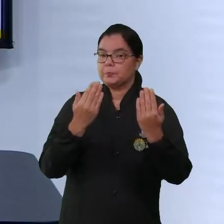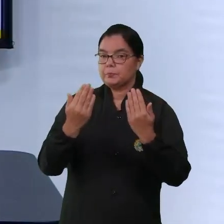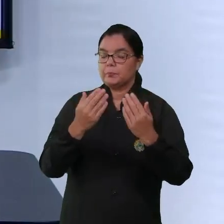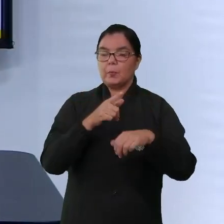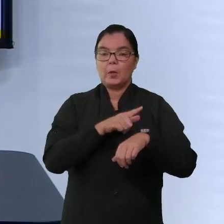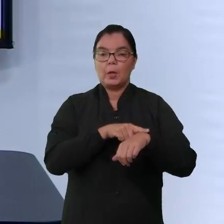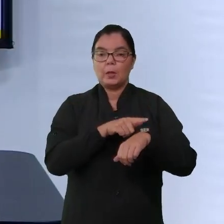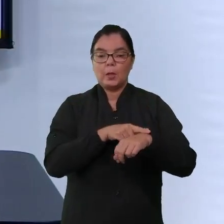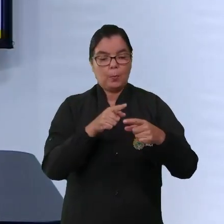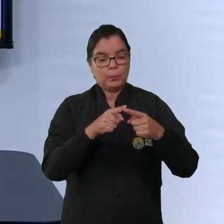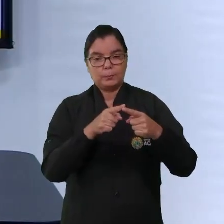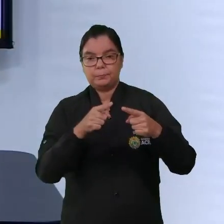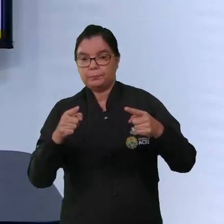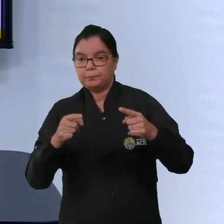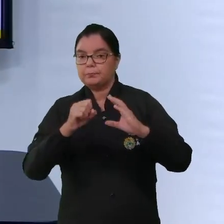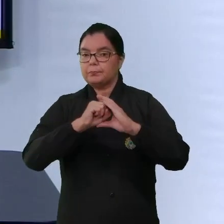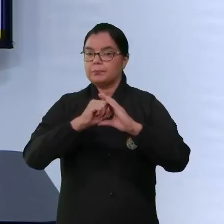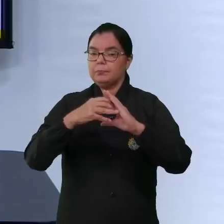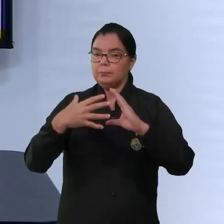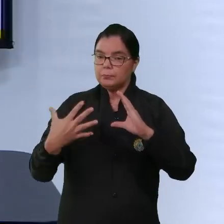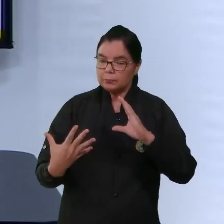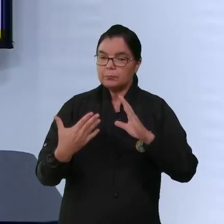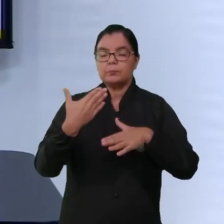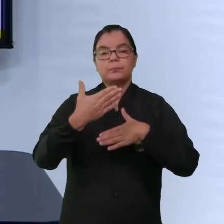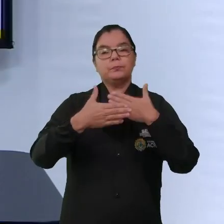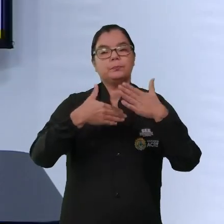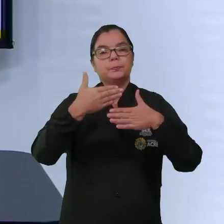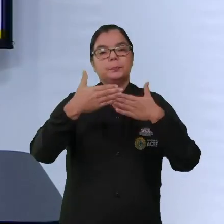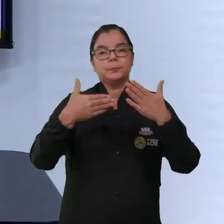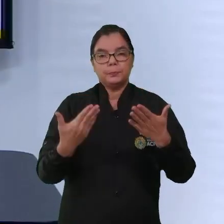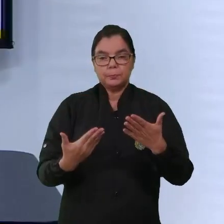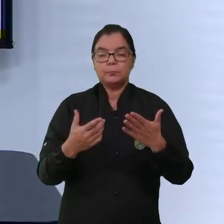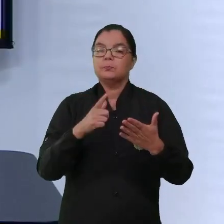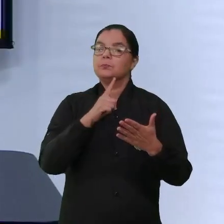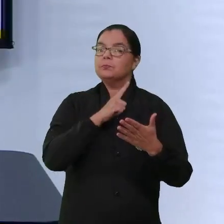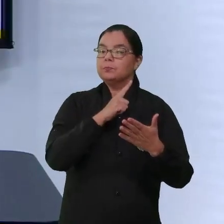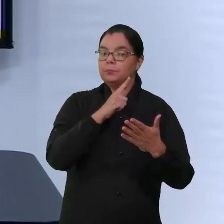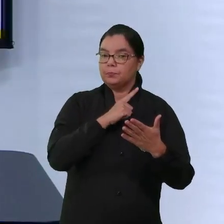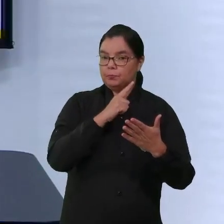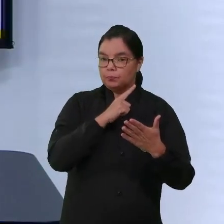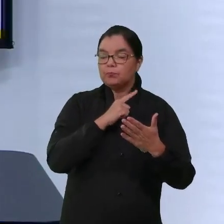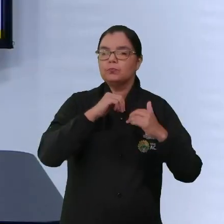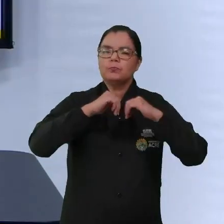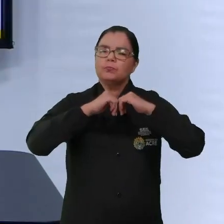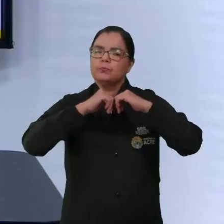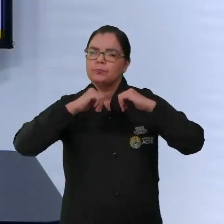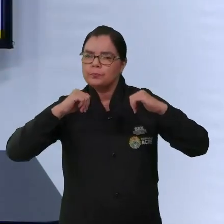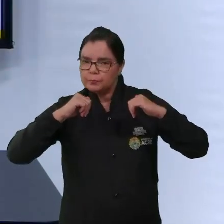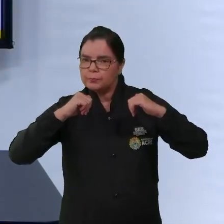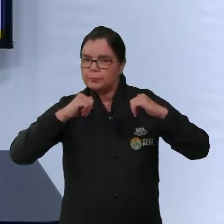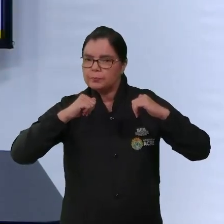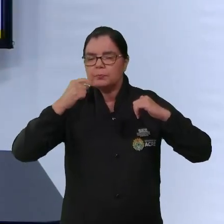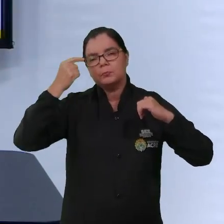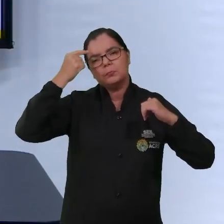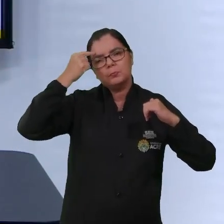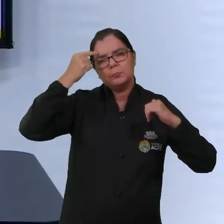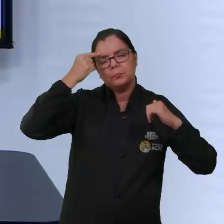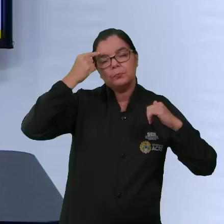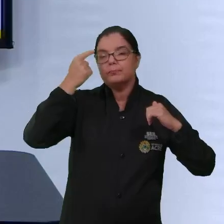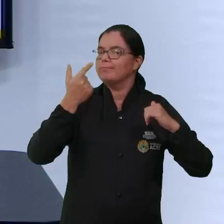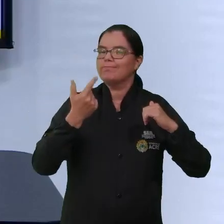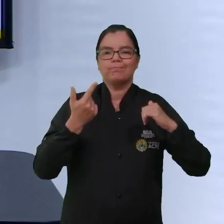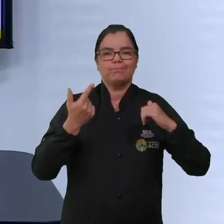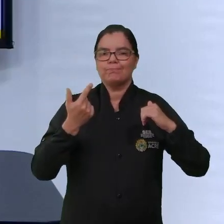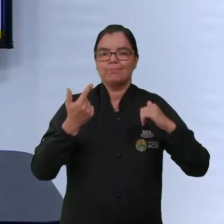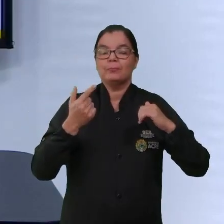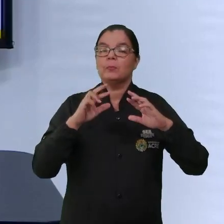tempos, espaços, características de desenvolvimento. Eu tenho uma ruptura ali de forma de pensar? Não. O